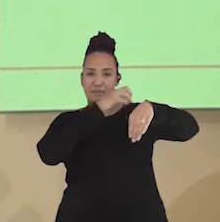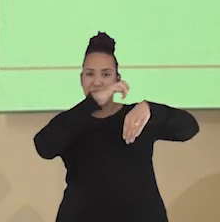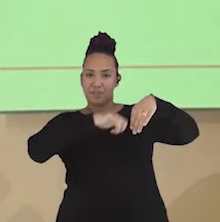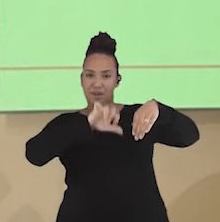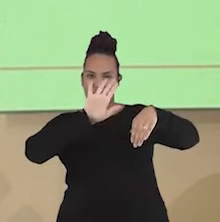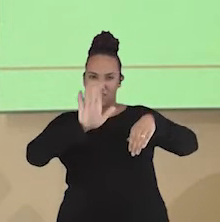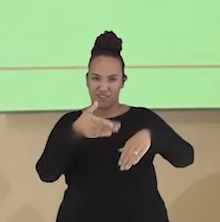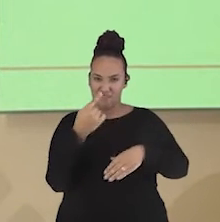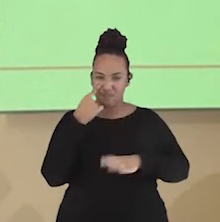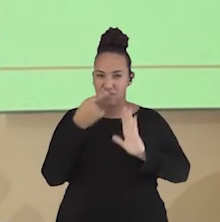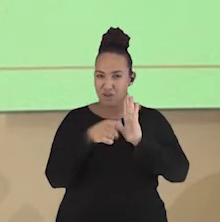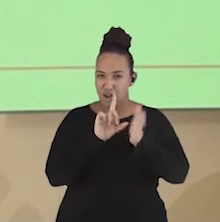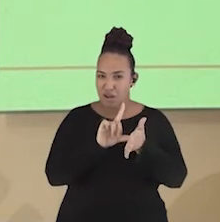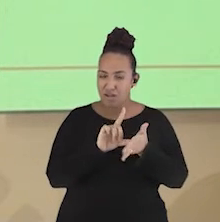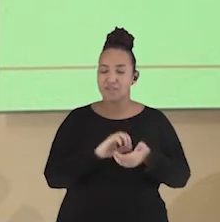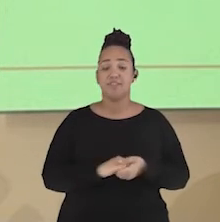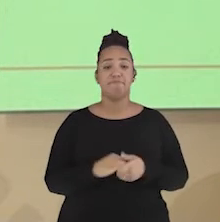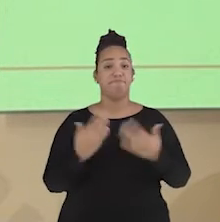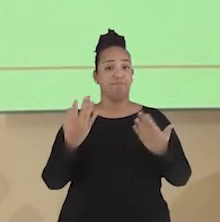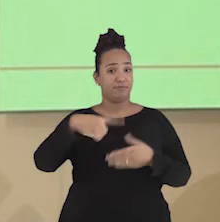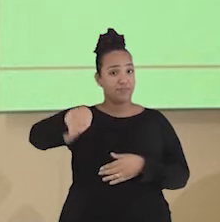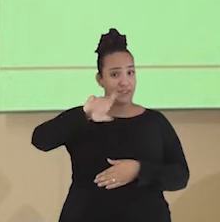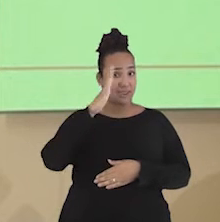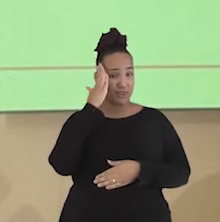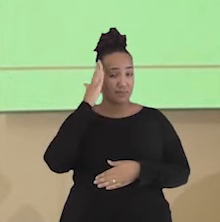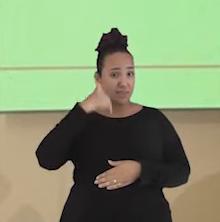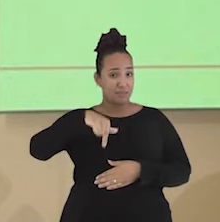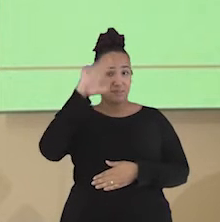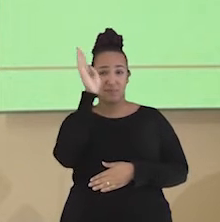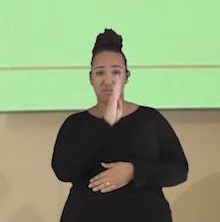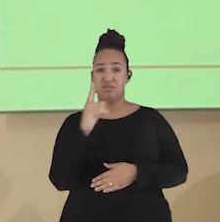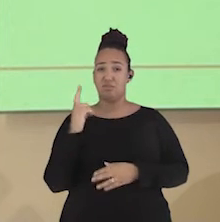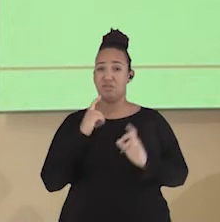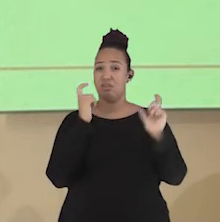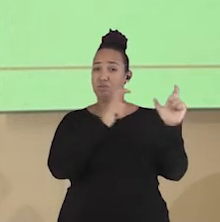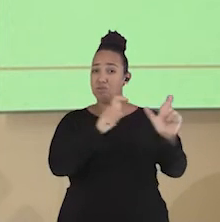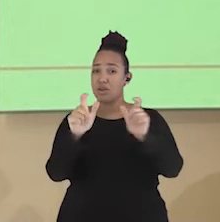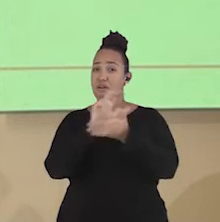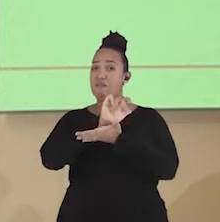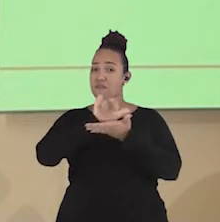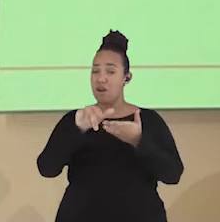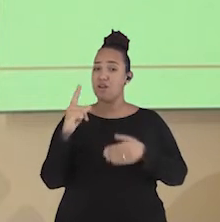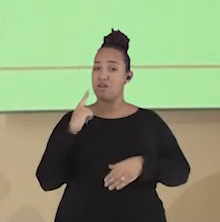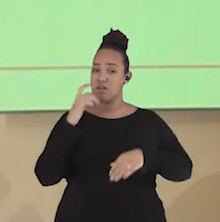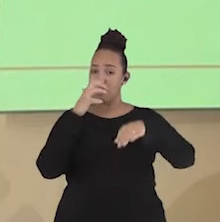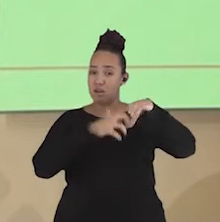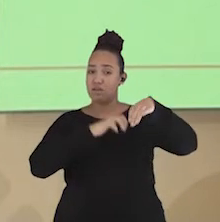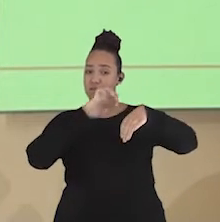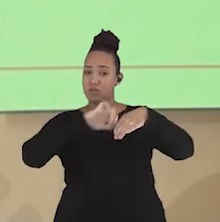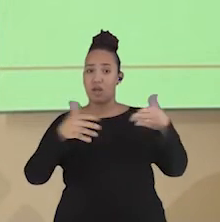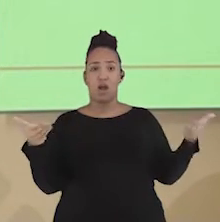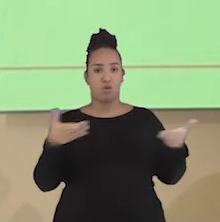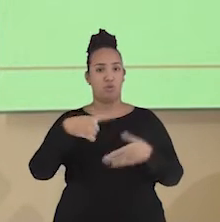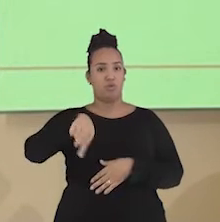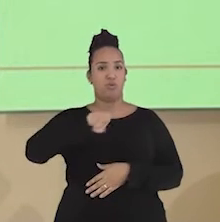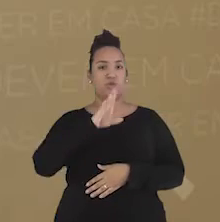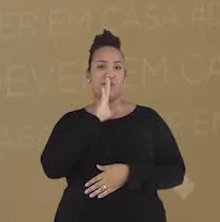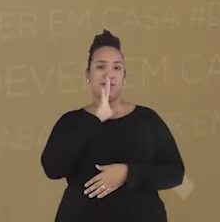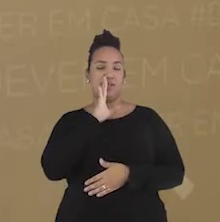pintura rupestre? Sabia que aqui no Brasil existem muitos locais que possuem essas pinturas? Então bora